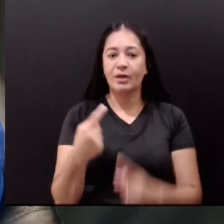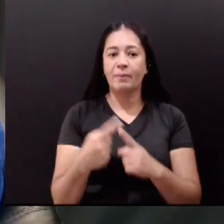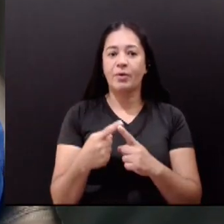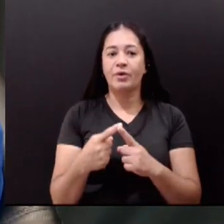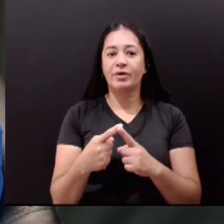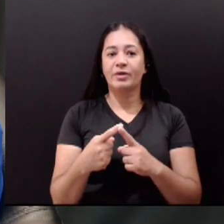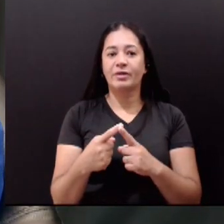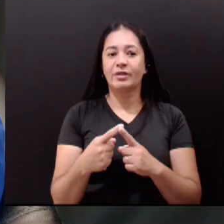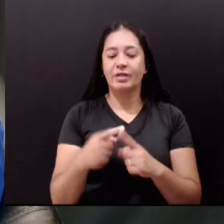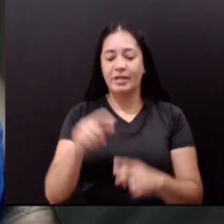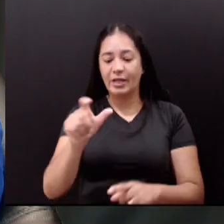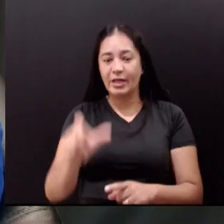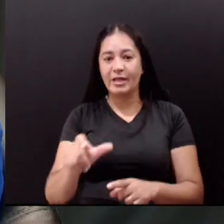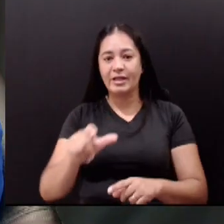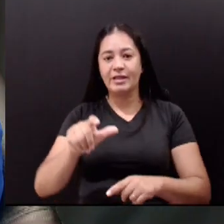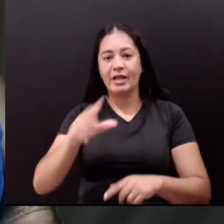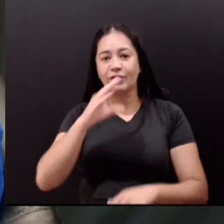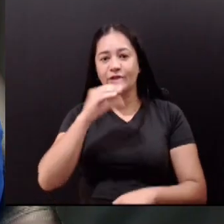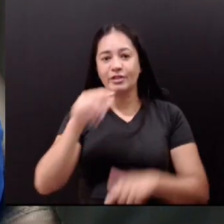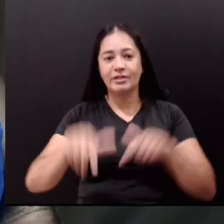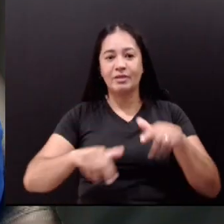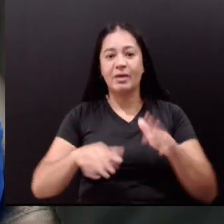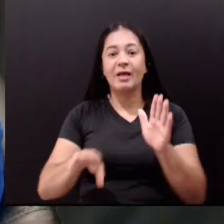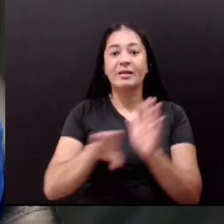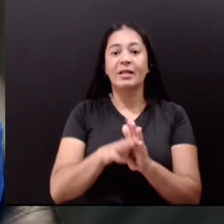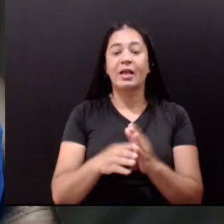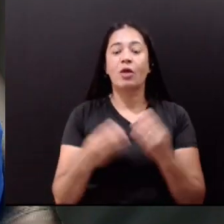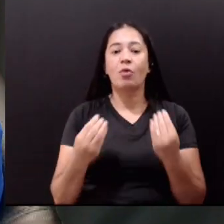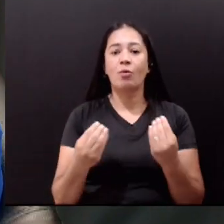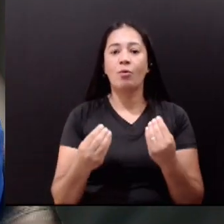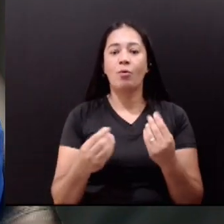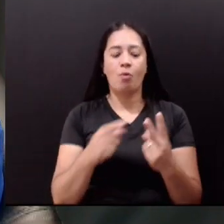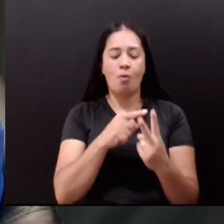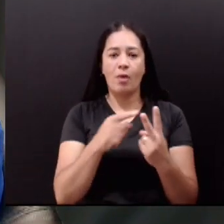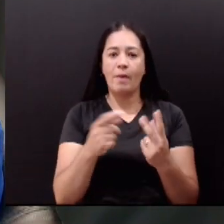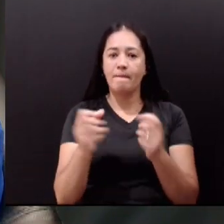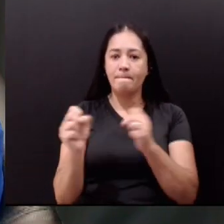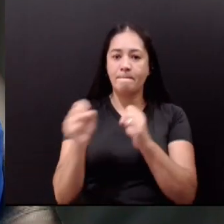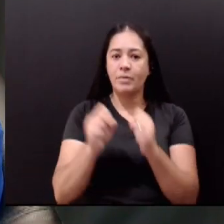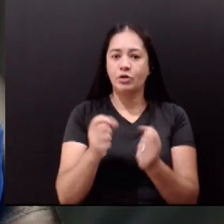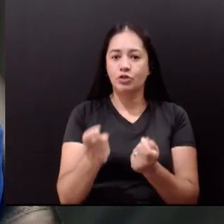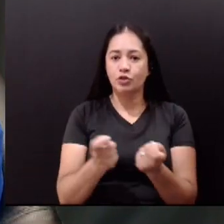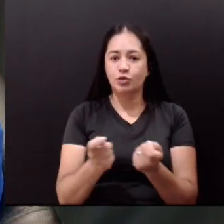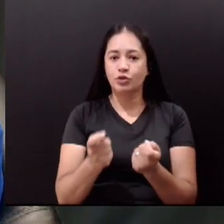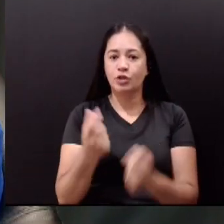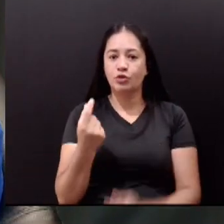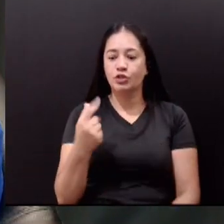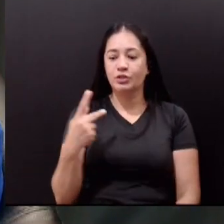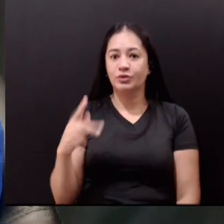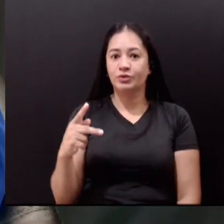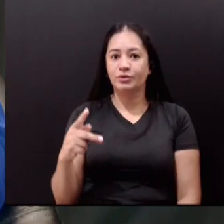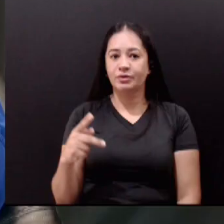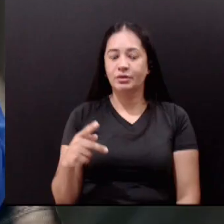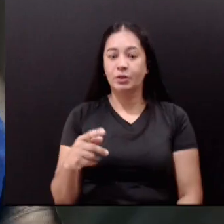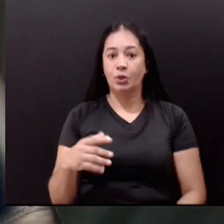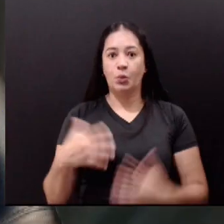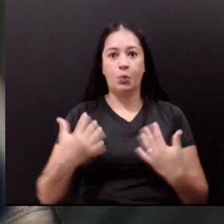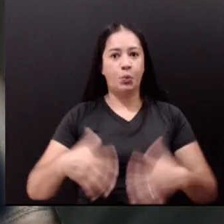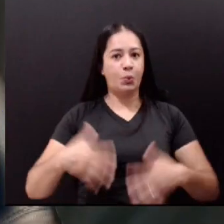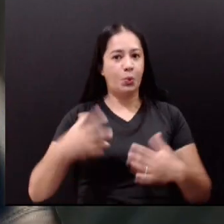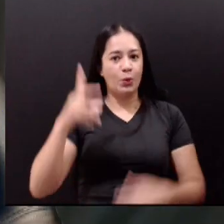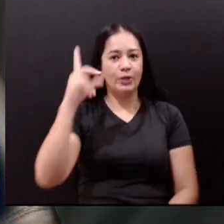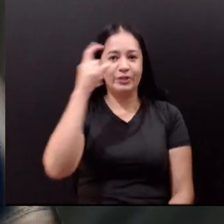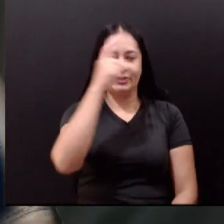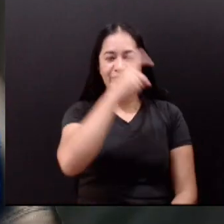que ponto os pais podem controlar o dinheiro dos filhos menores. Polêmico também, né? Mas a